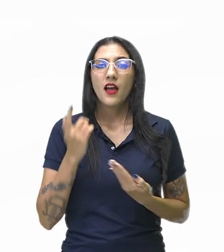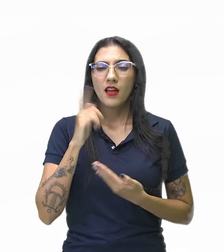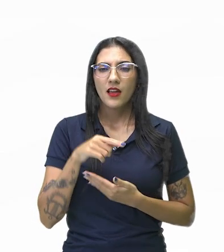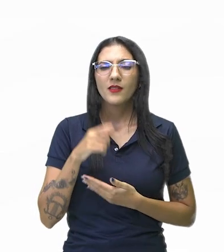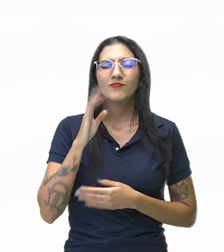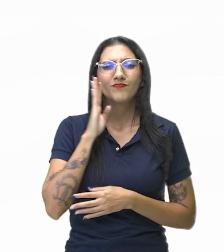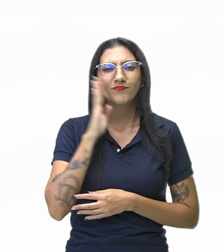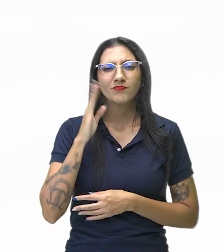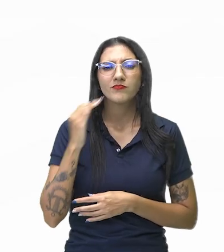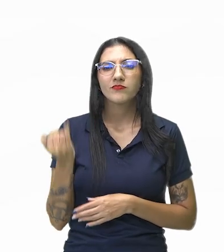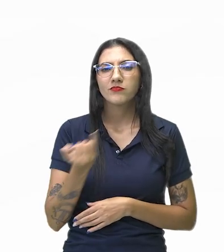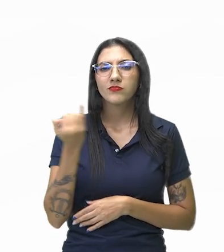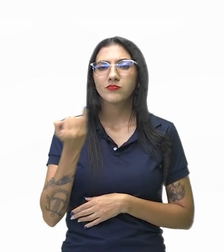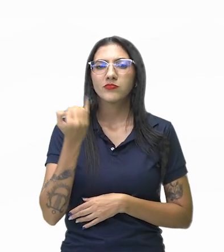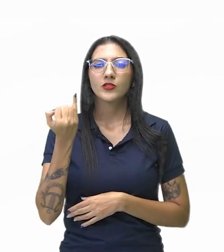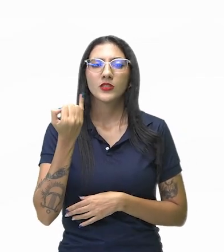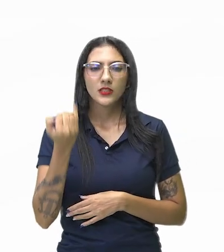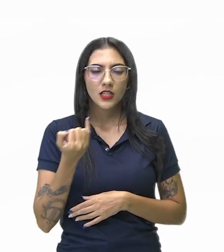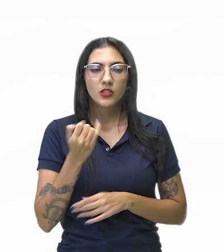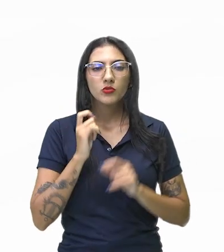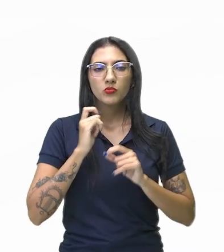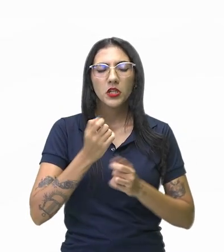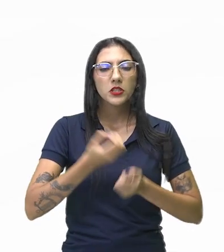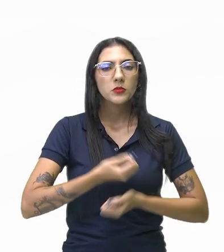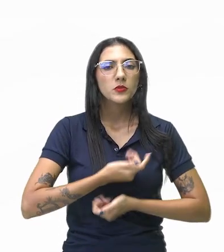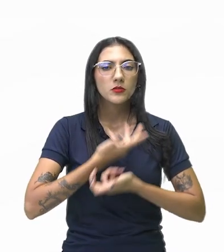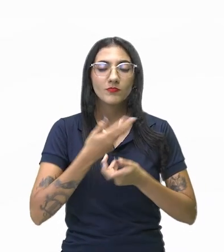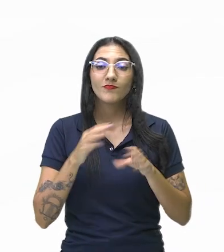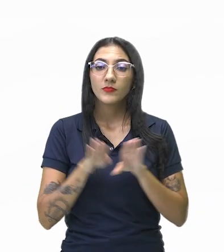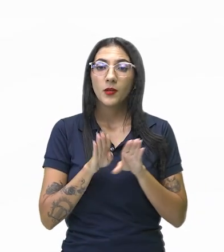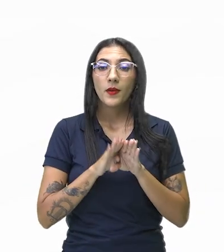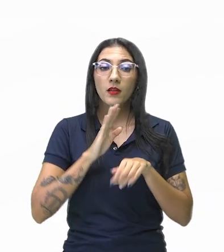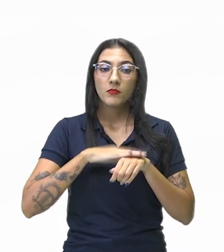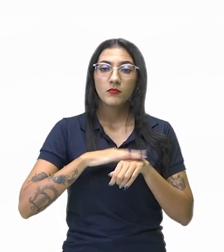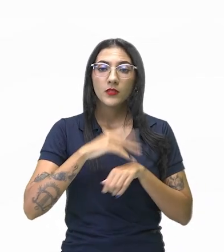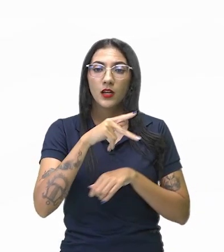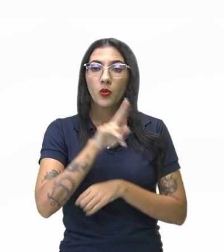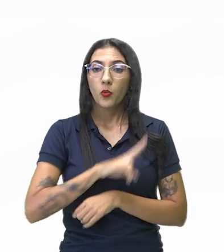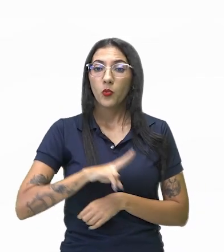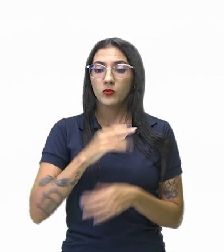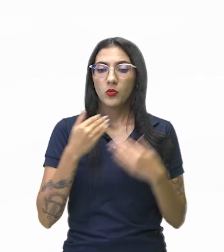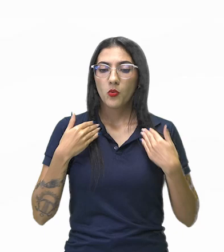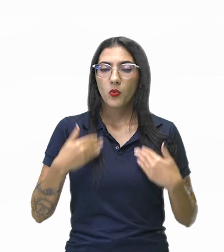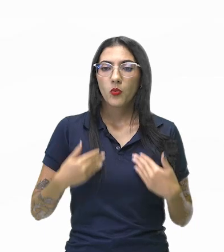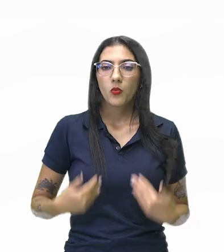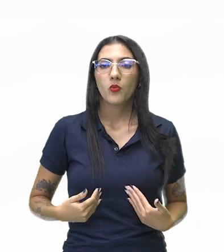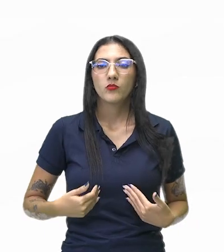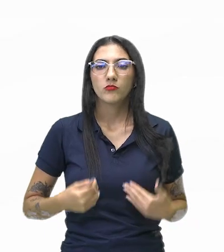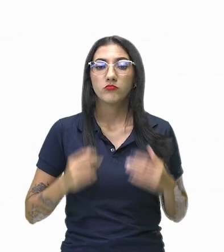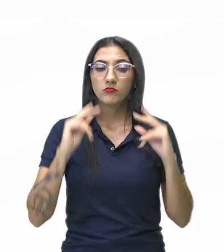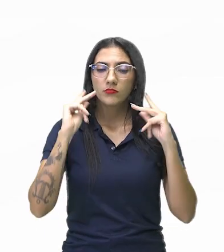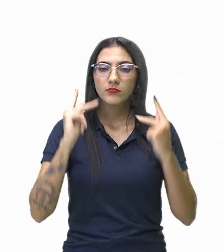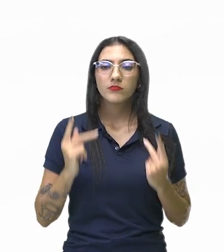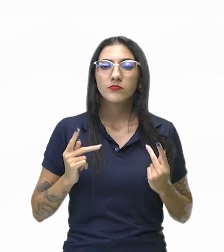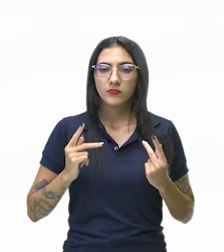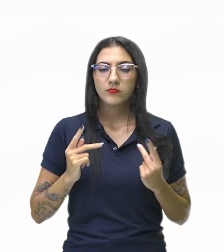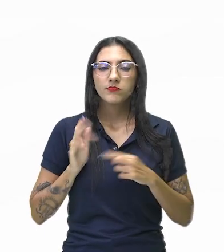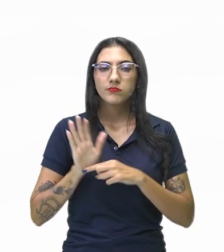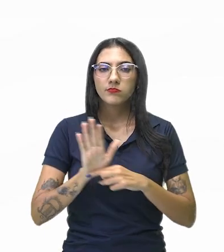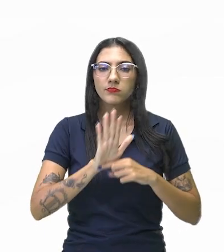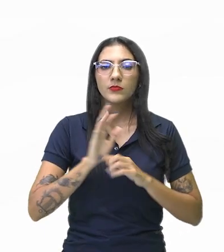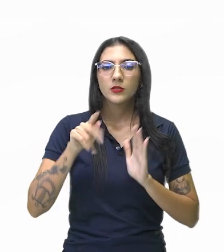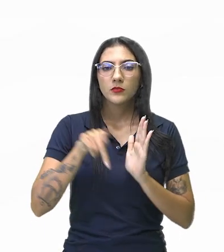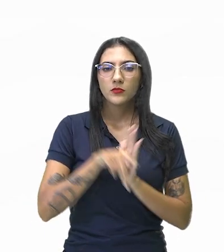arte performática de longa duração e usa o próprio corpo como sujeito e objeto,